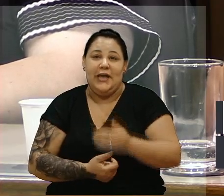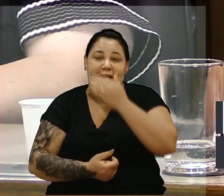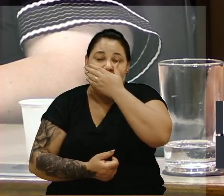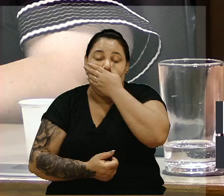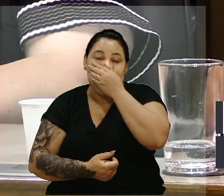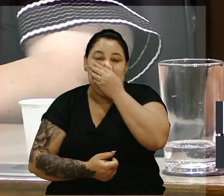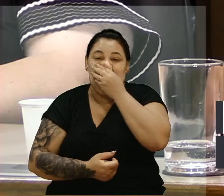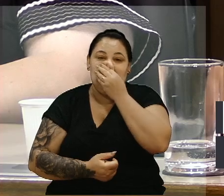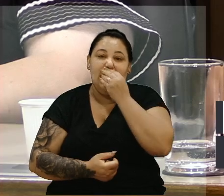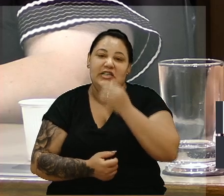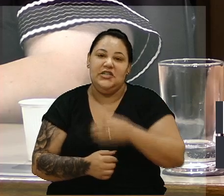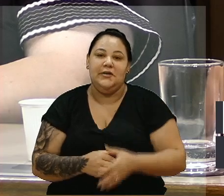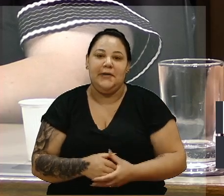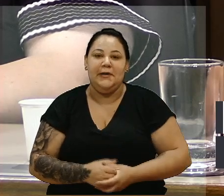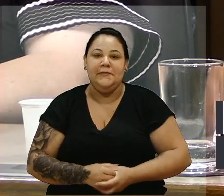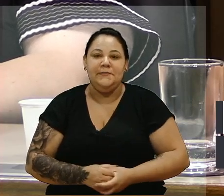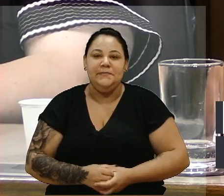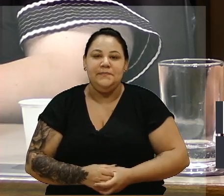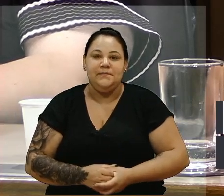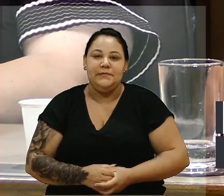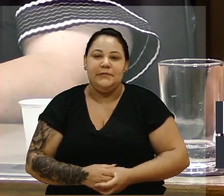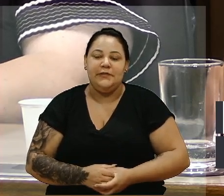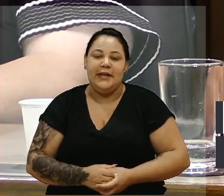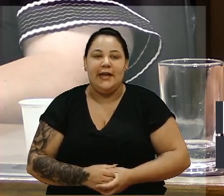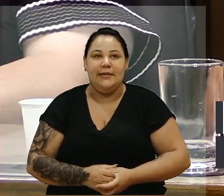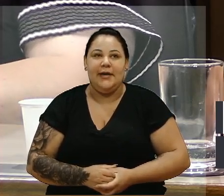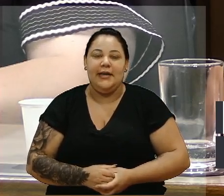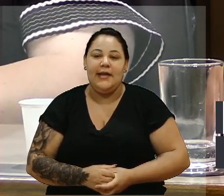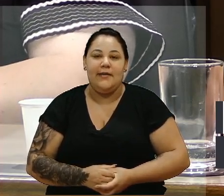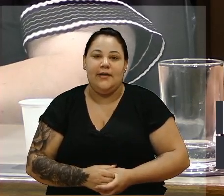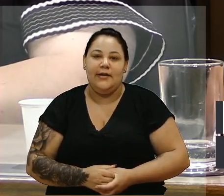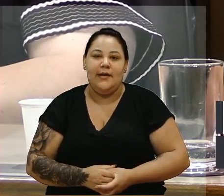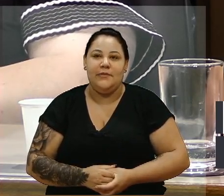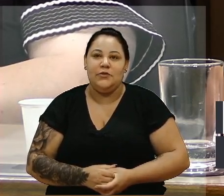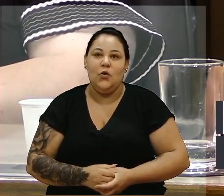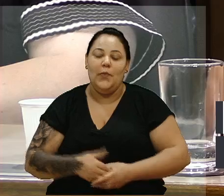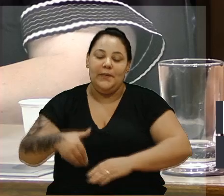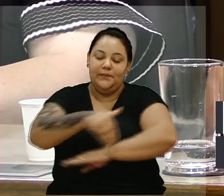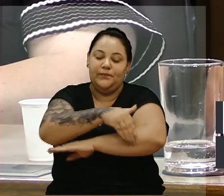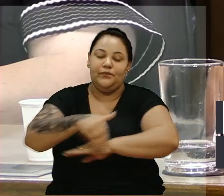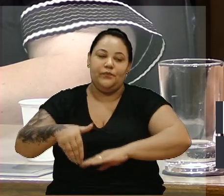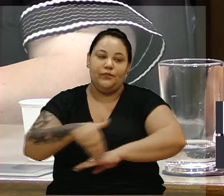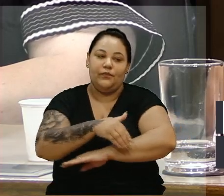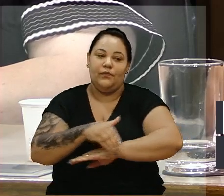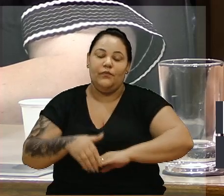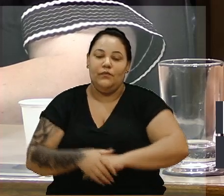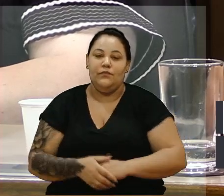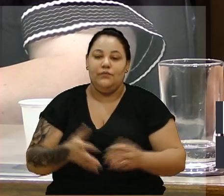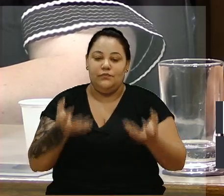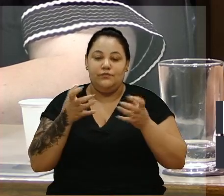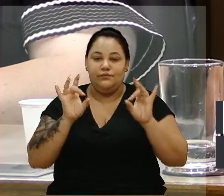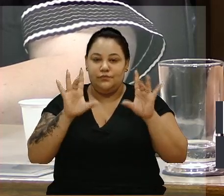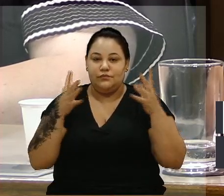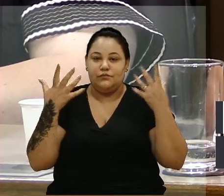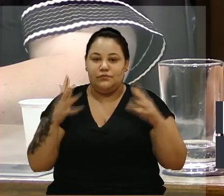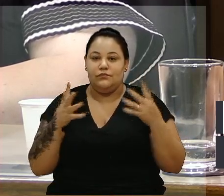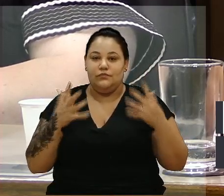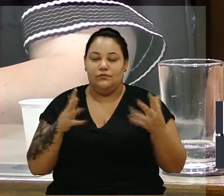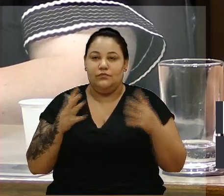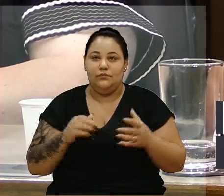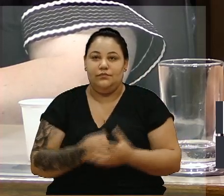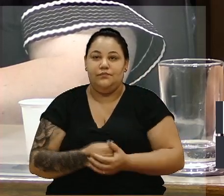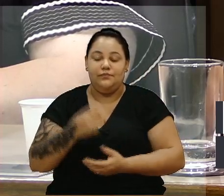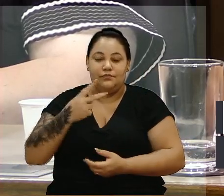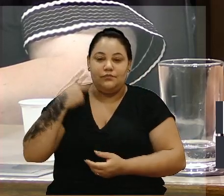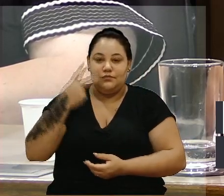dia 8, participarem do Carnaval ali na Plácido de Castro, no desfile da nossa escola de samba. E quero só parabenizar o vereador Eloy Frisso, que se